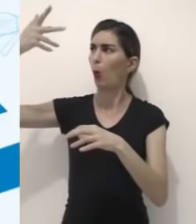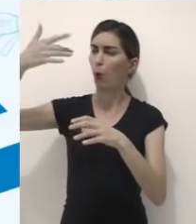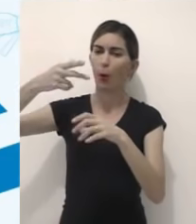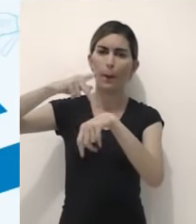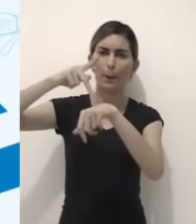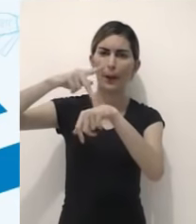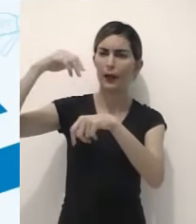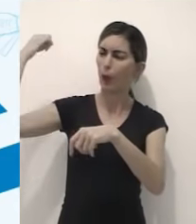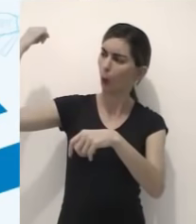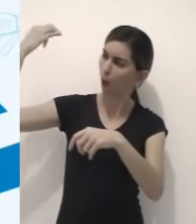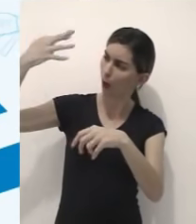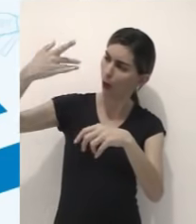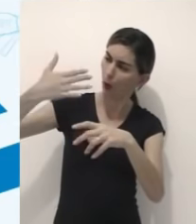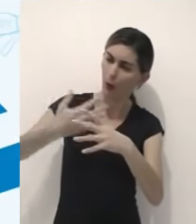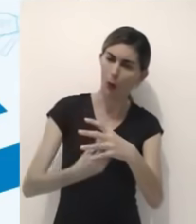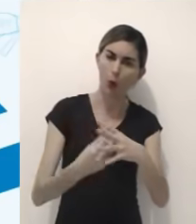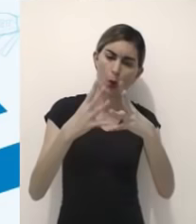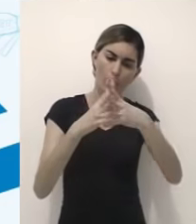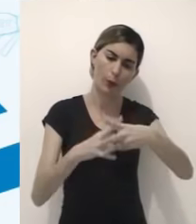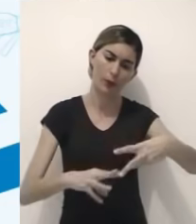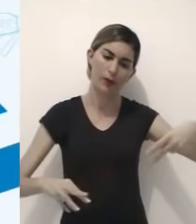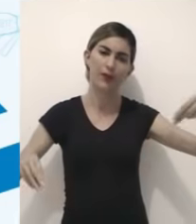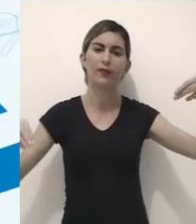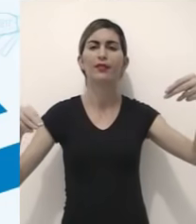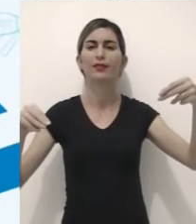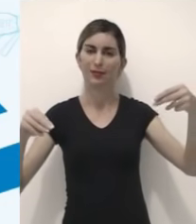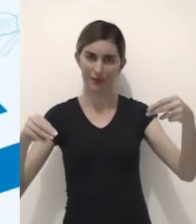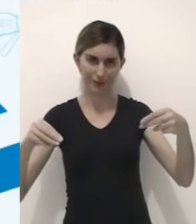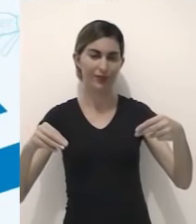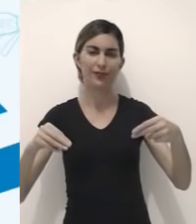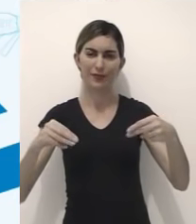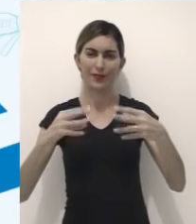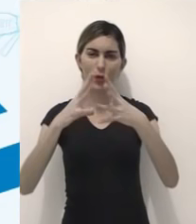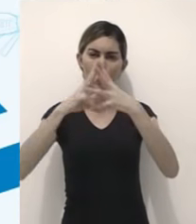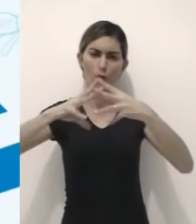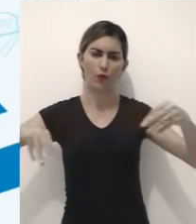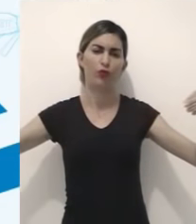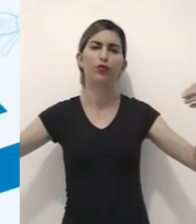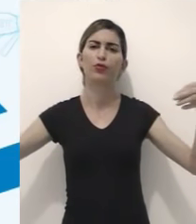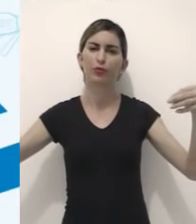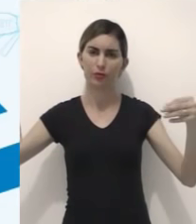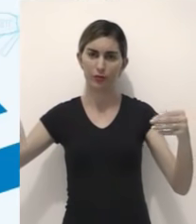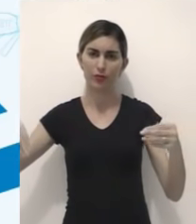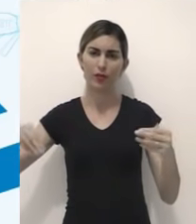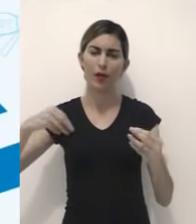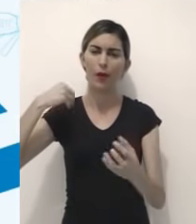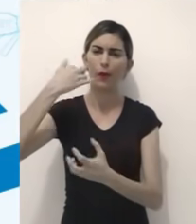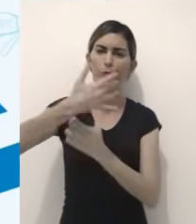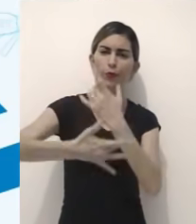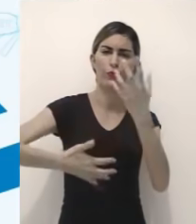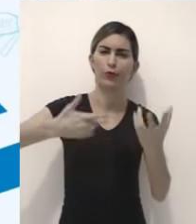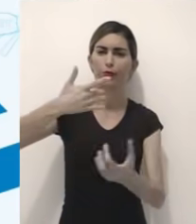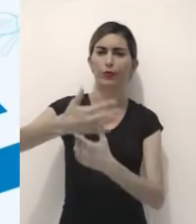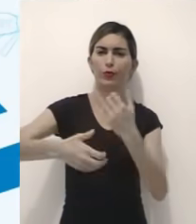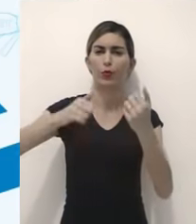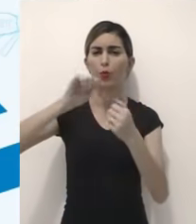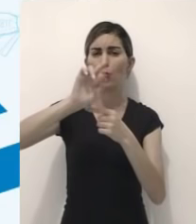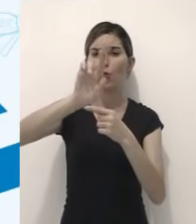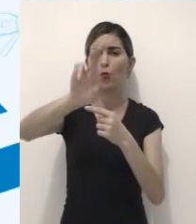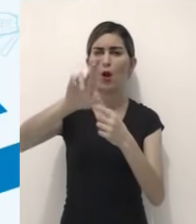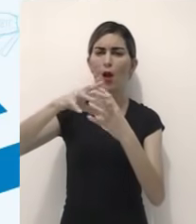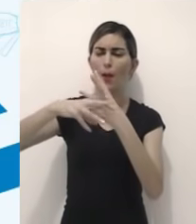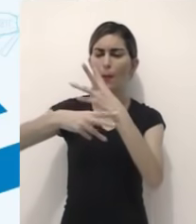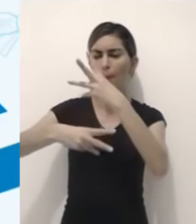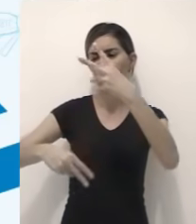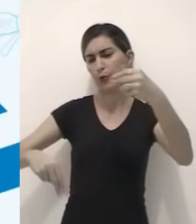que é uma rocha, ele atinge a nossa atmosfera, ele vai entrar em atrito